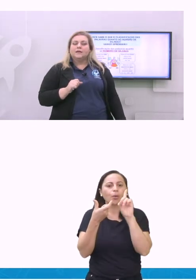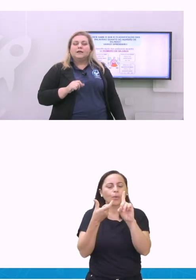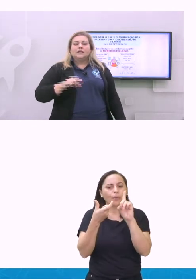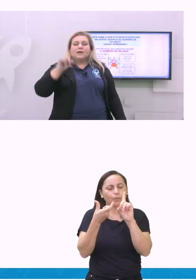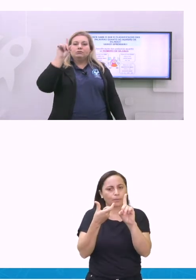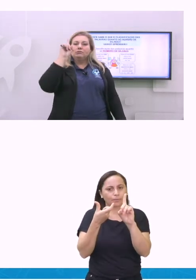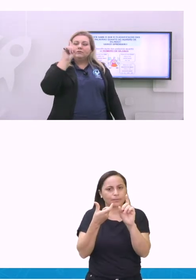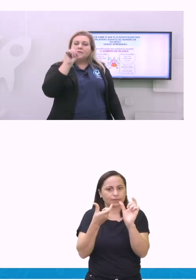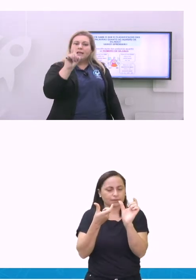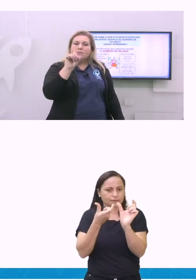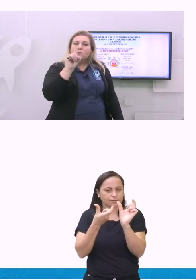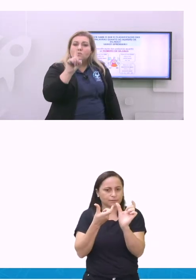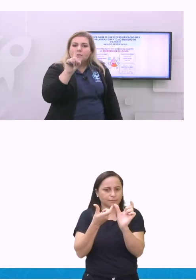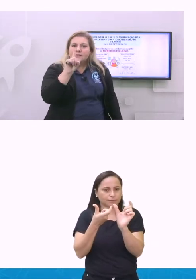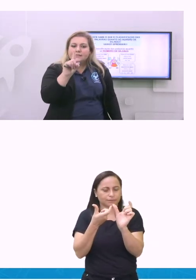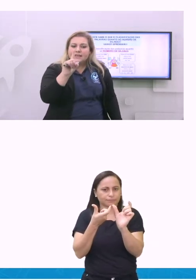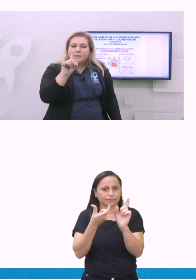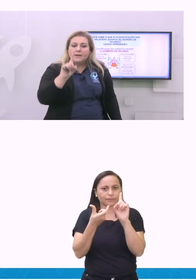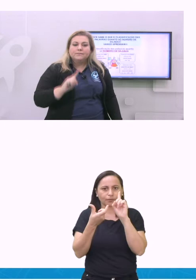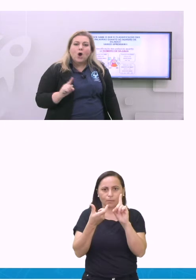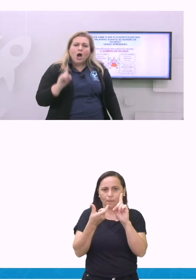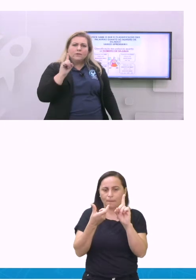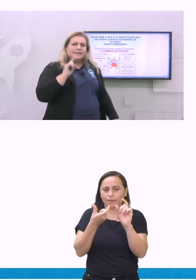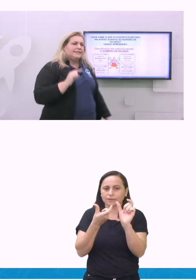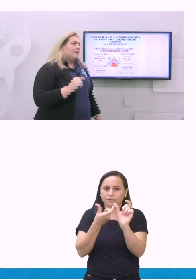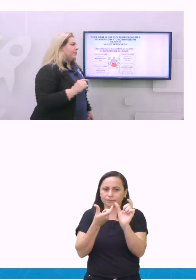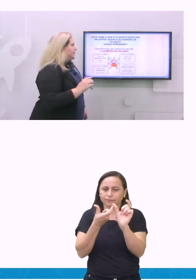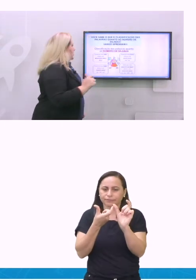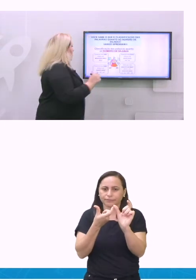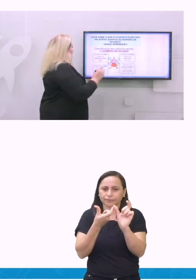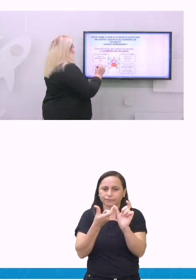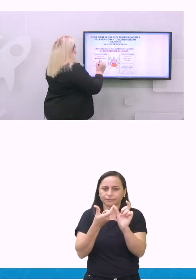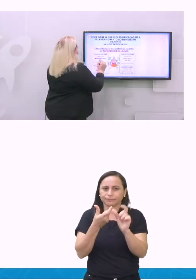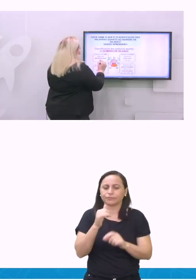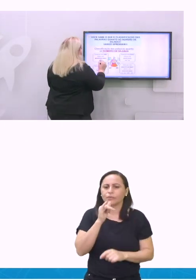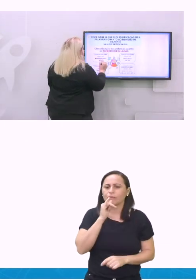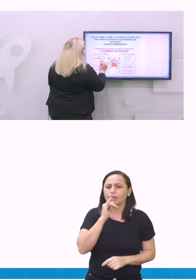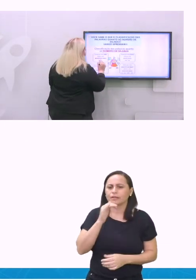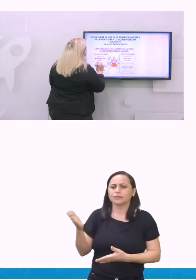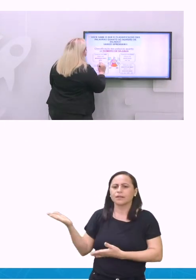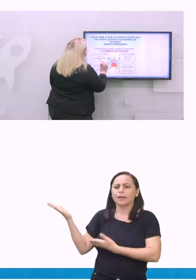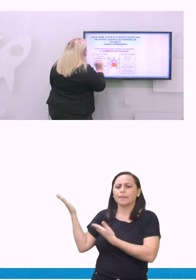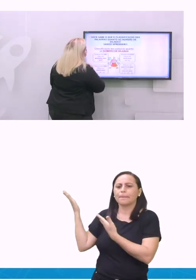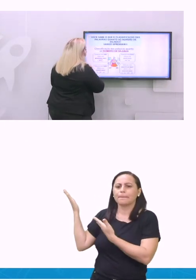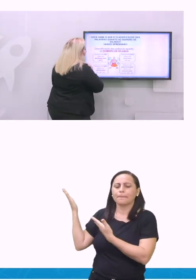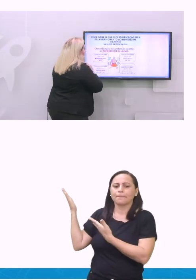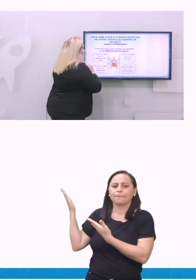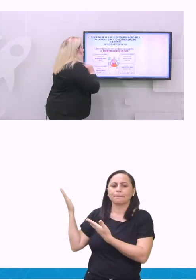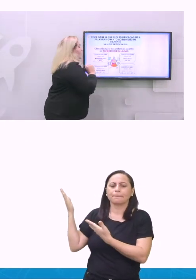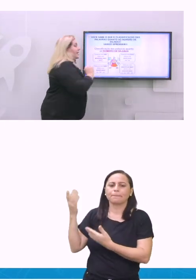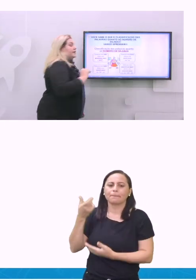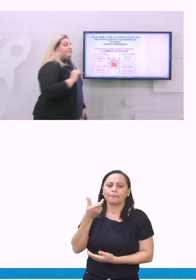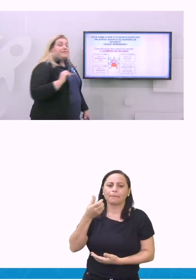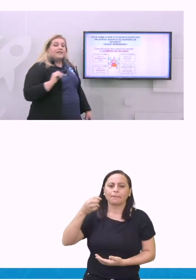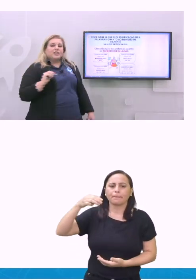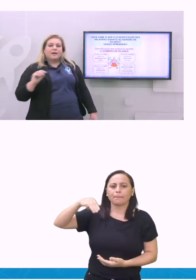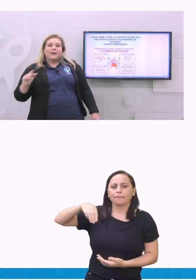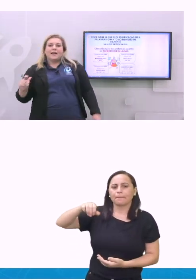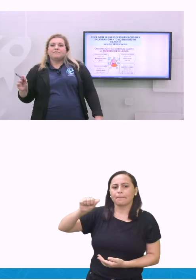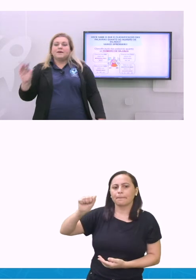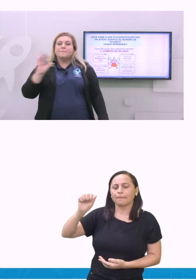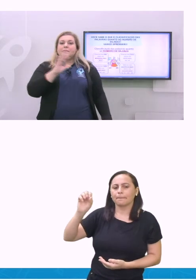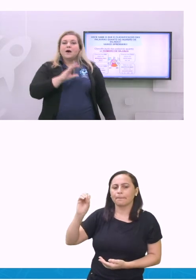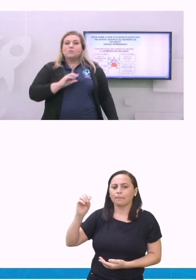sílaba. Então, tem uma sílaba. Olha o exemplo aqui, ó. A palavra mão. Veja que